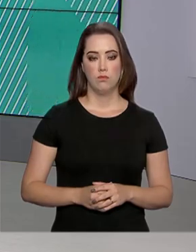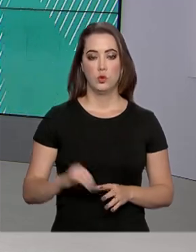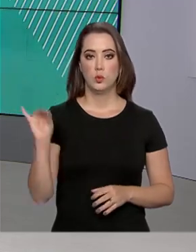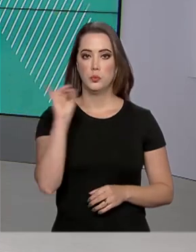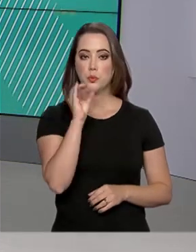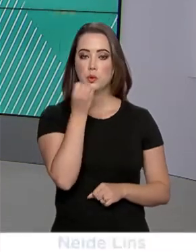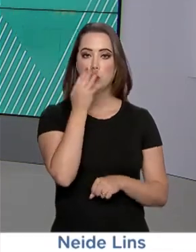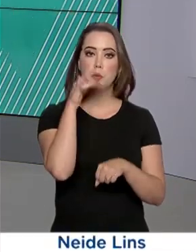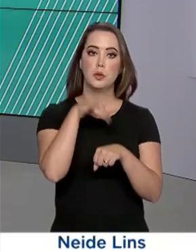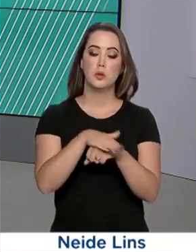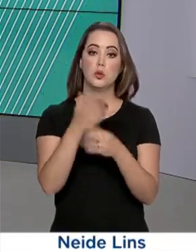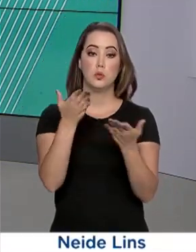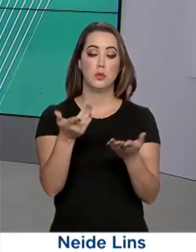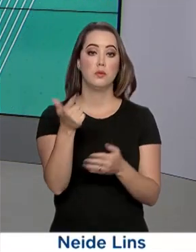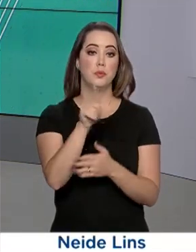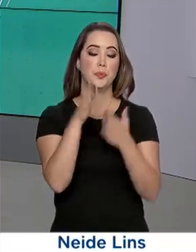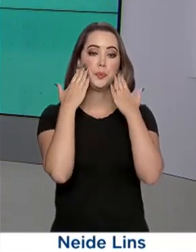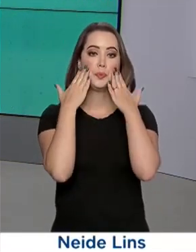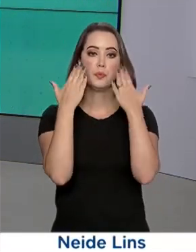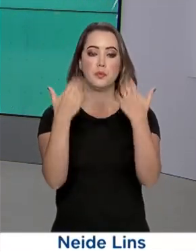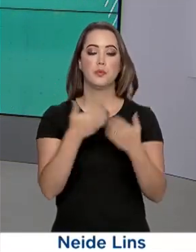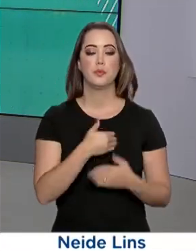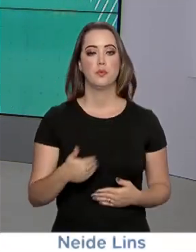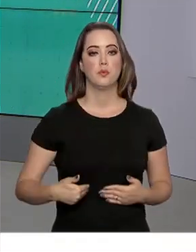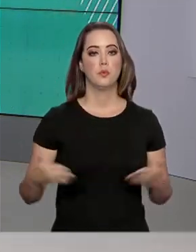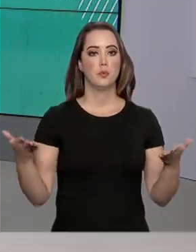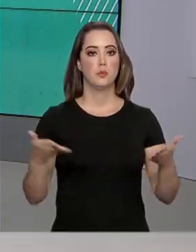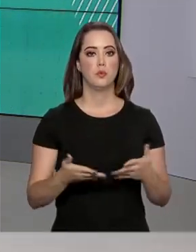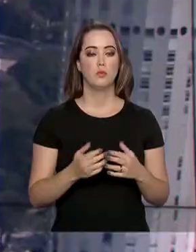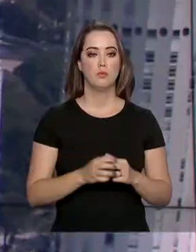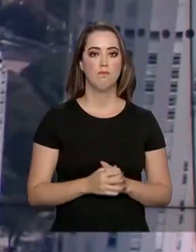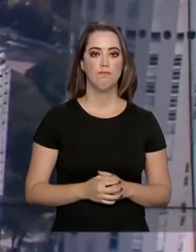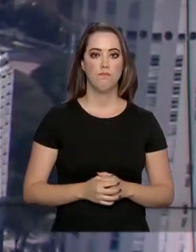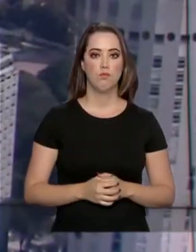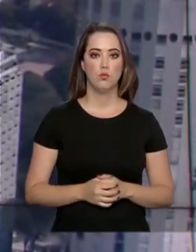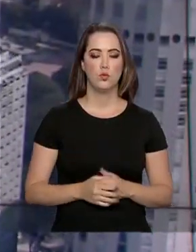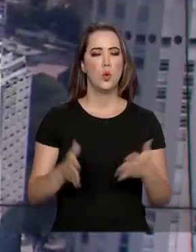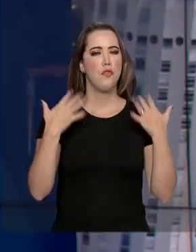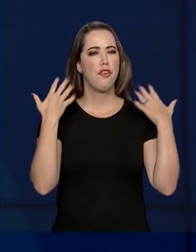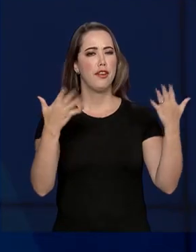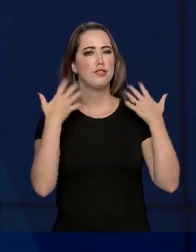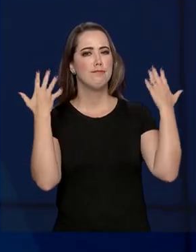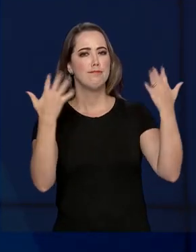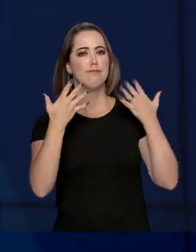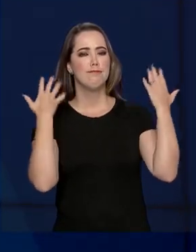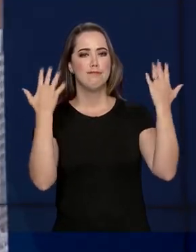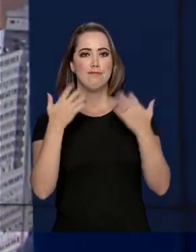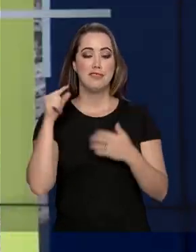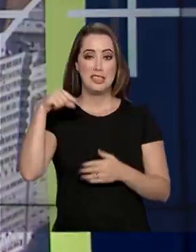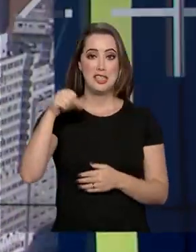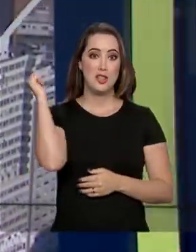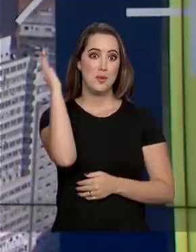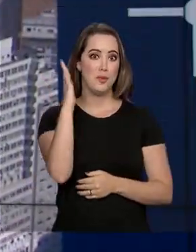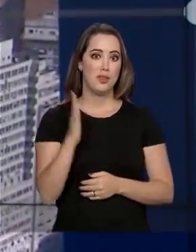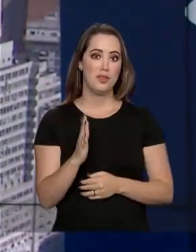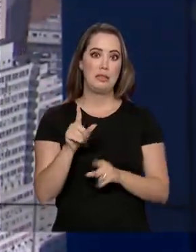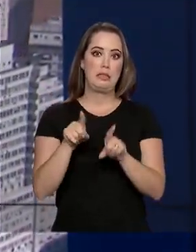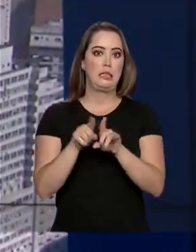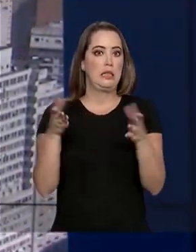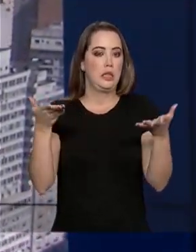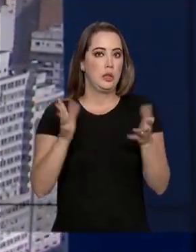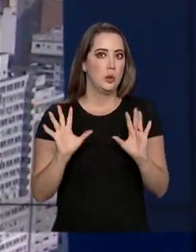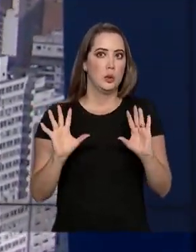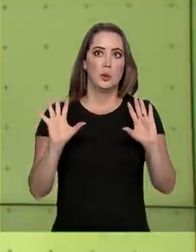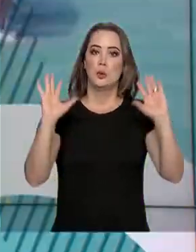Olá, boa noite pra você. Já está no ar mais um Governo Agora. O verão segue a todo vapor aqui no Brasil e no auge da